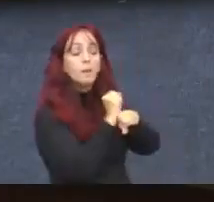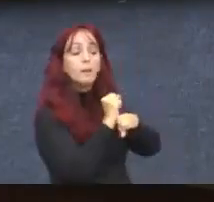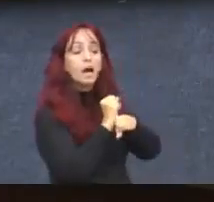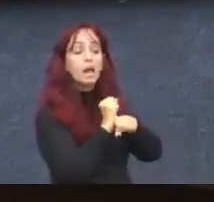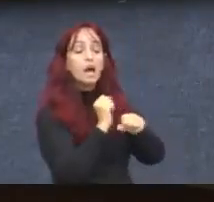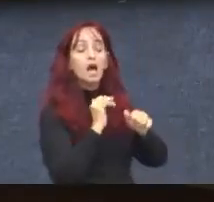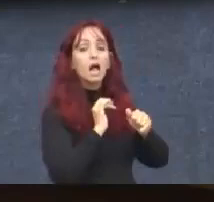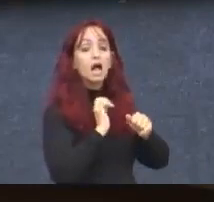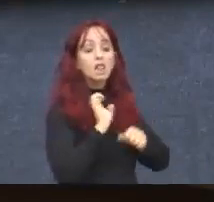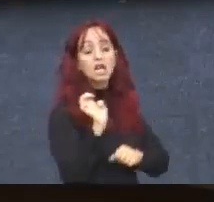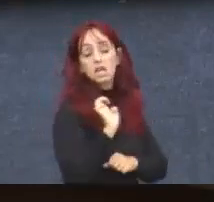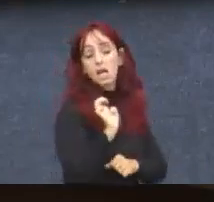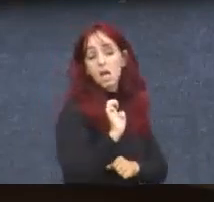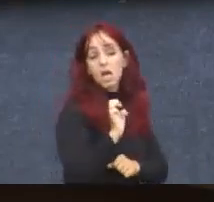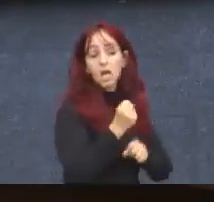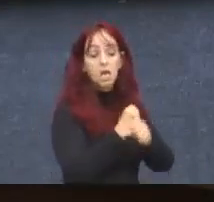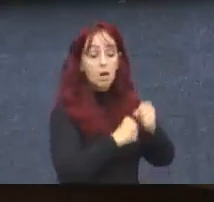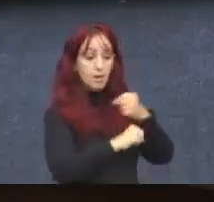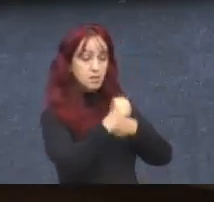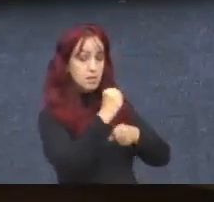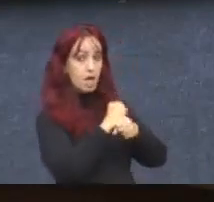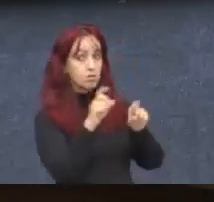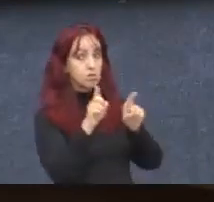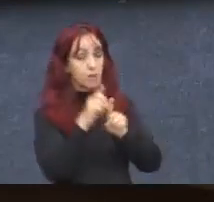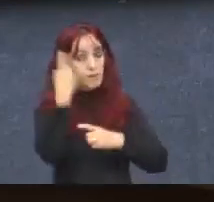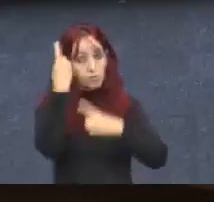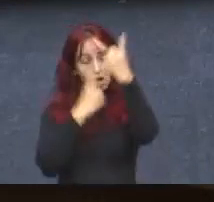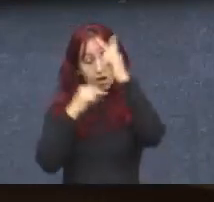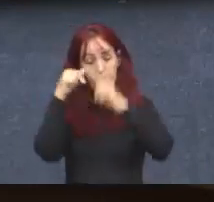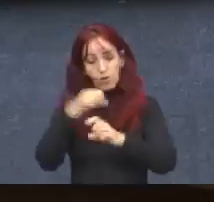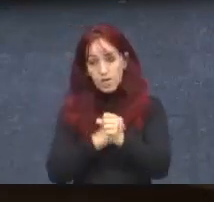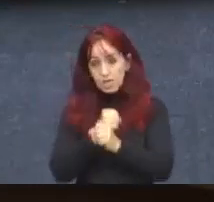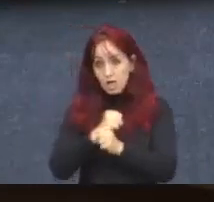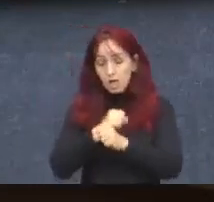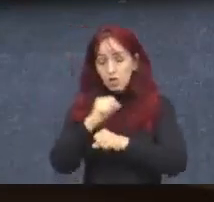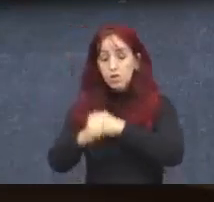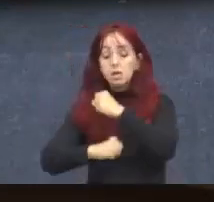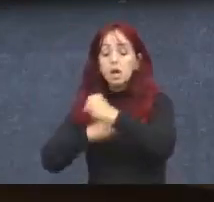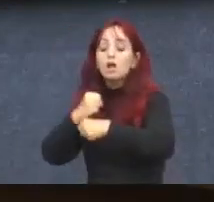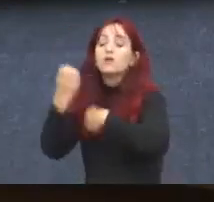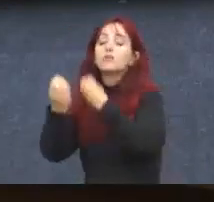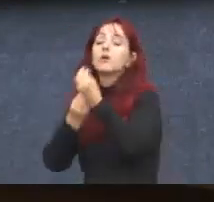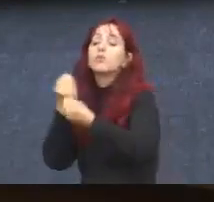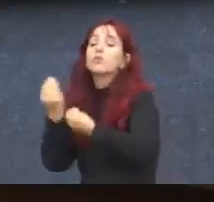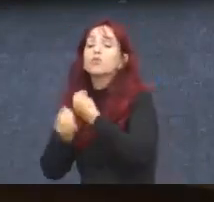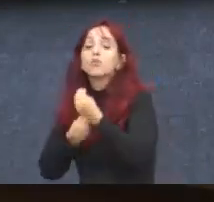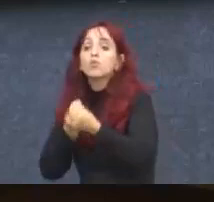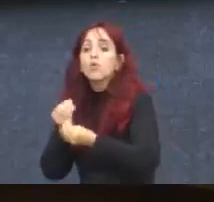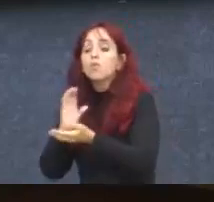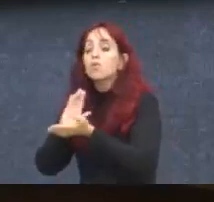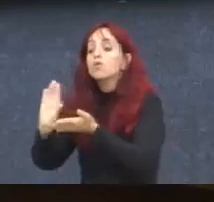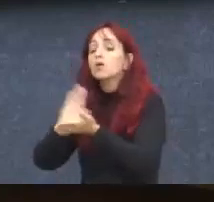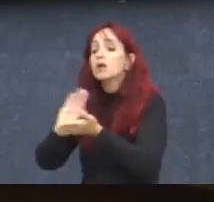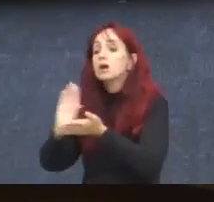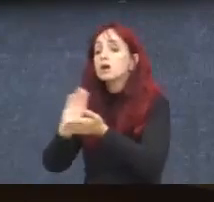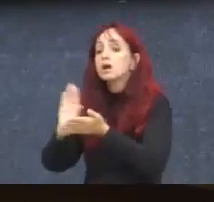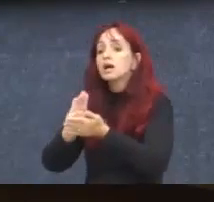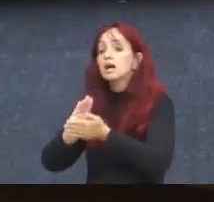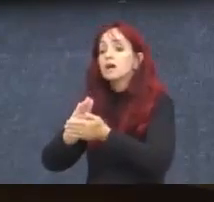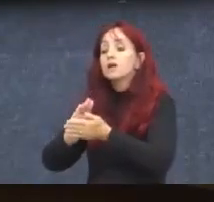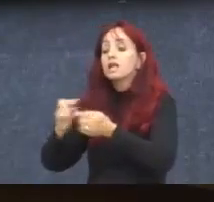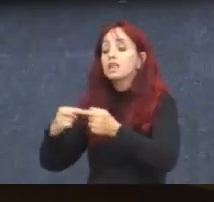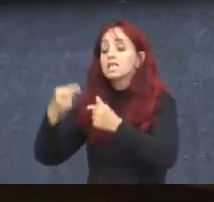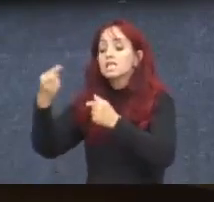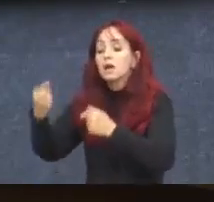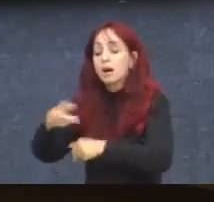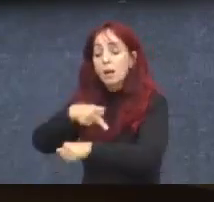investiu dinheiro público no carnaval esse ano, e ano que vem vai investir dinheiro público na Semana Pascual, onde